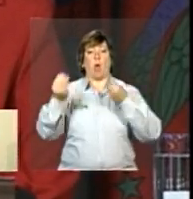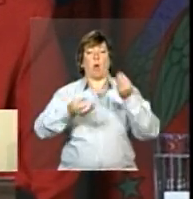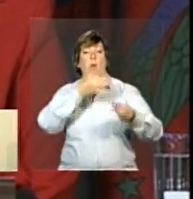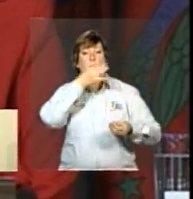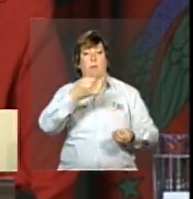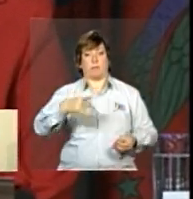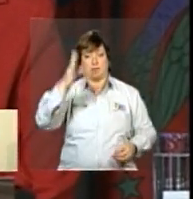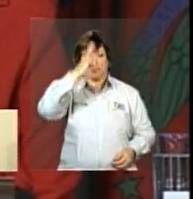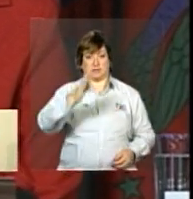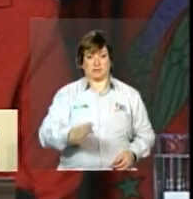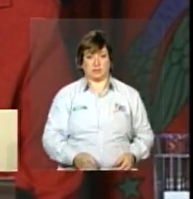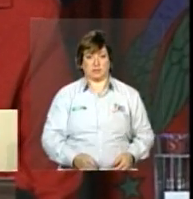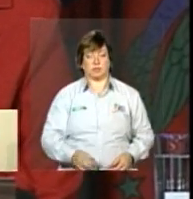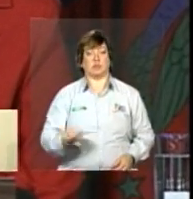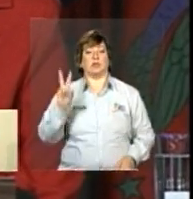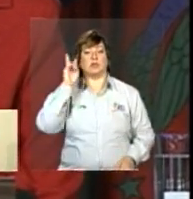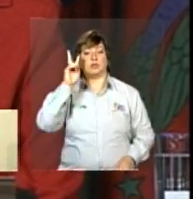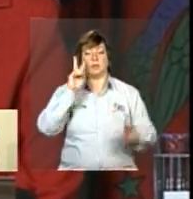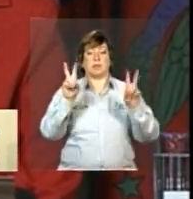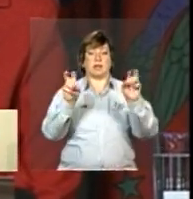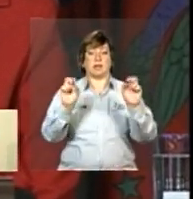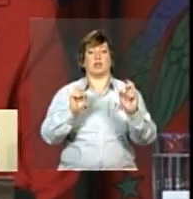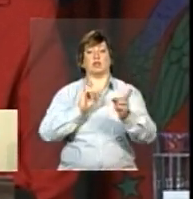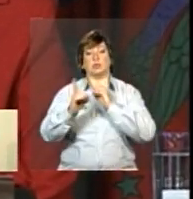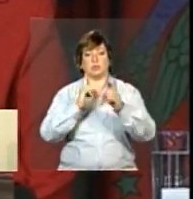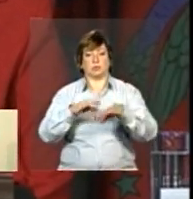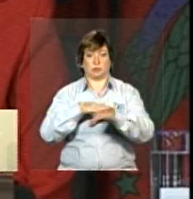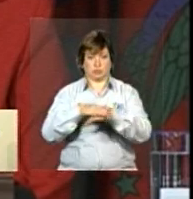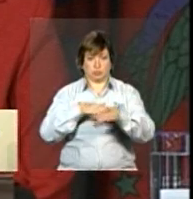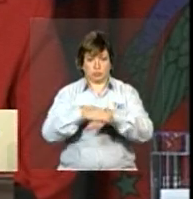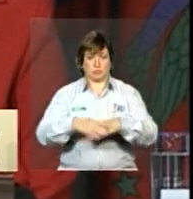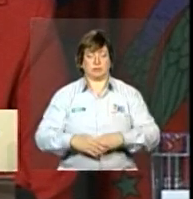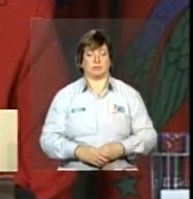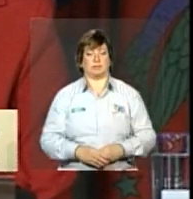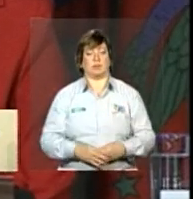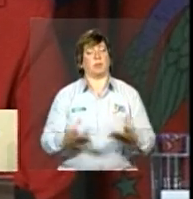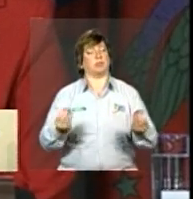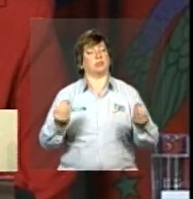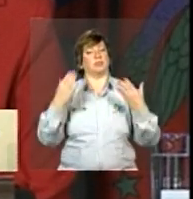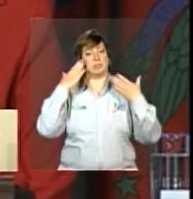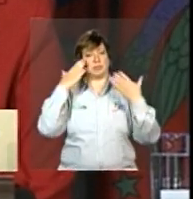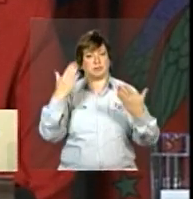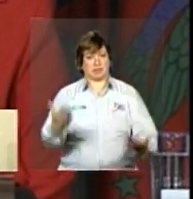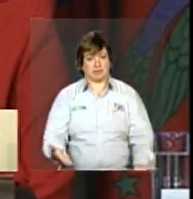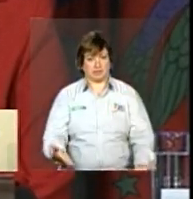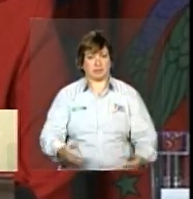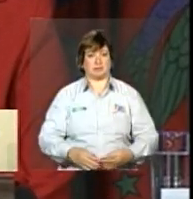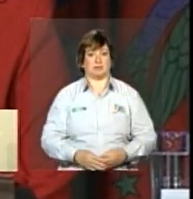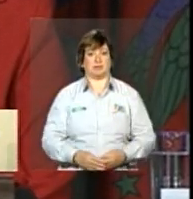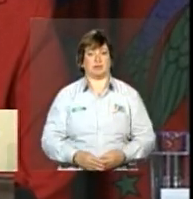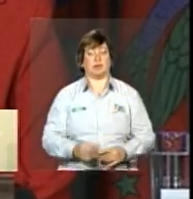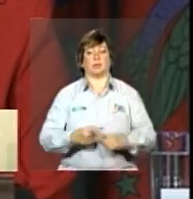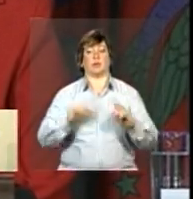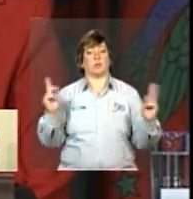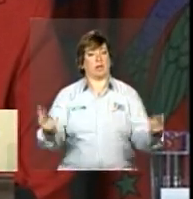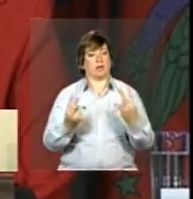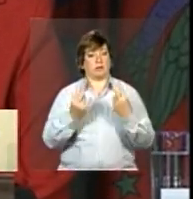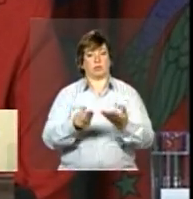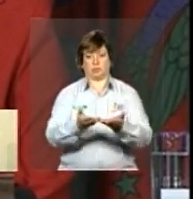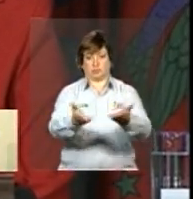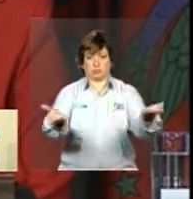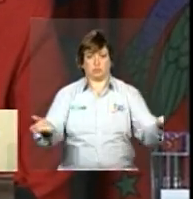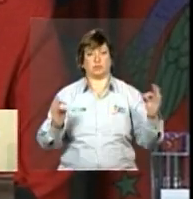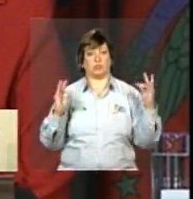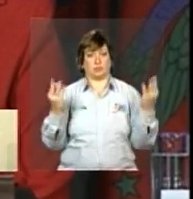Brasil sobre os temas em discussão. Muito obrigada pela atenção dos